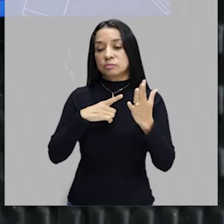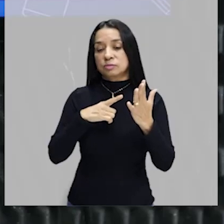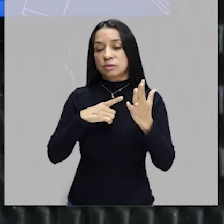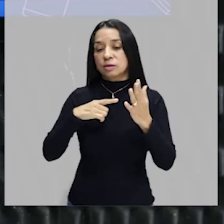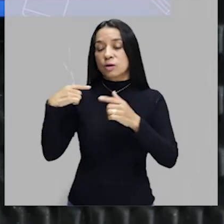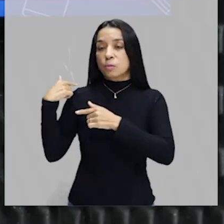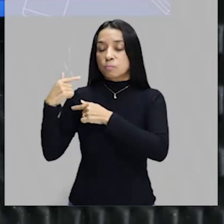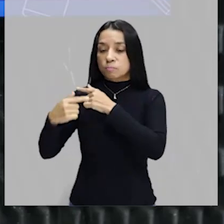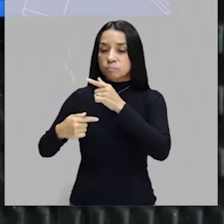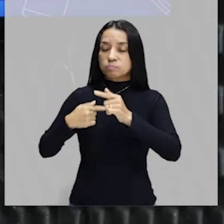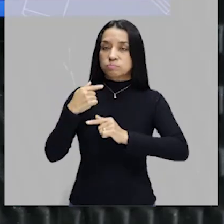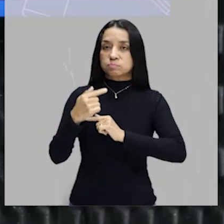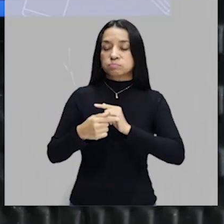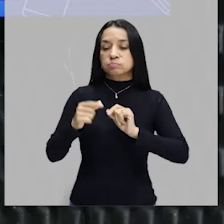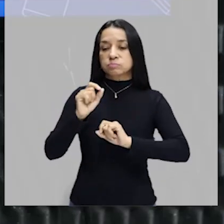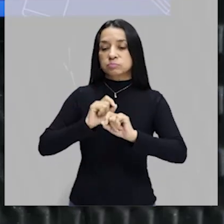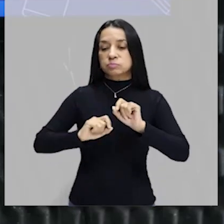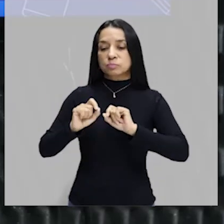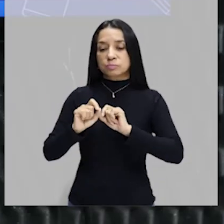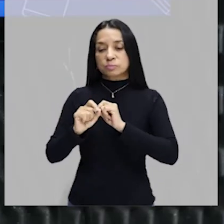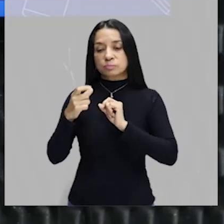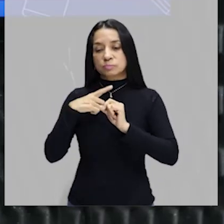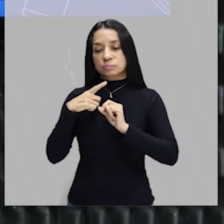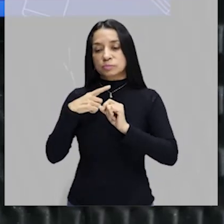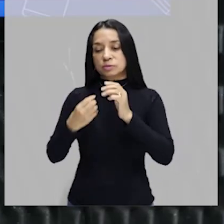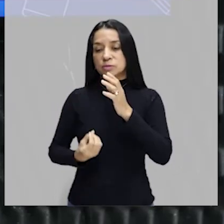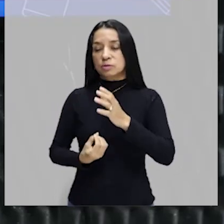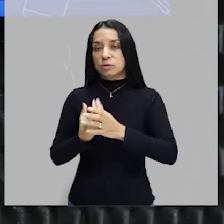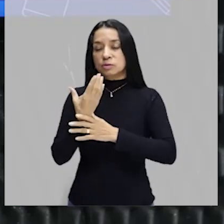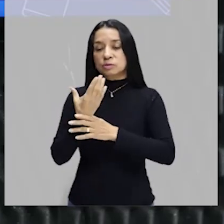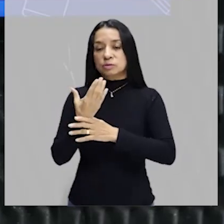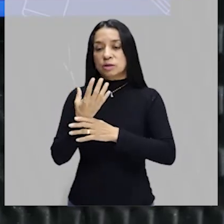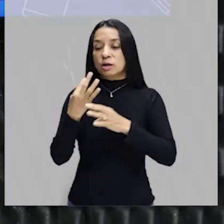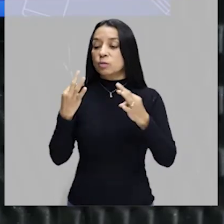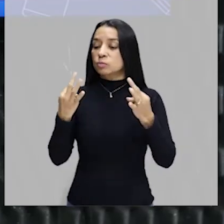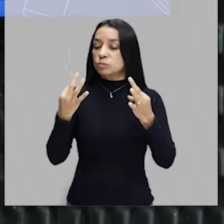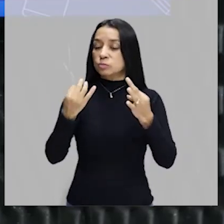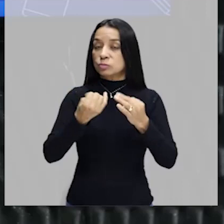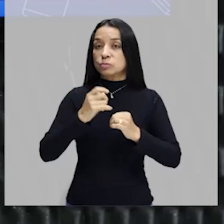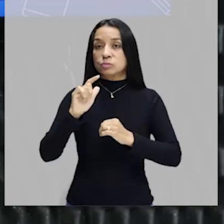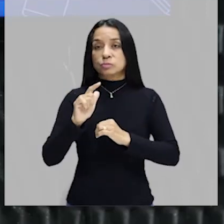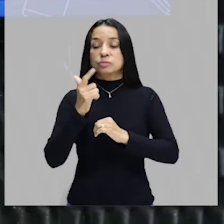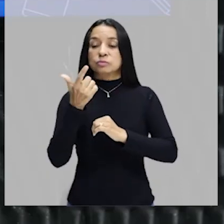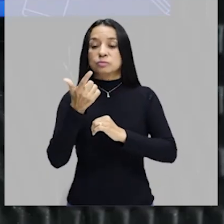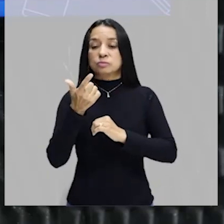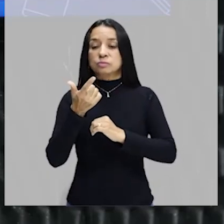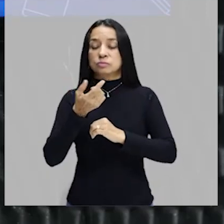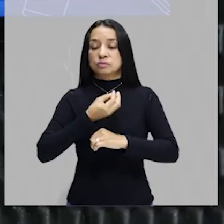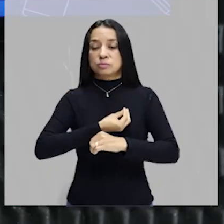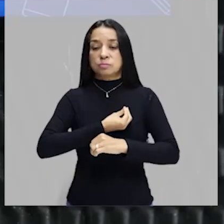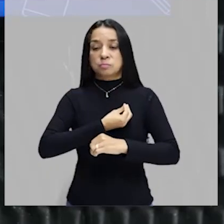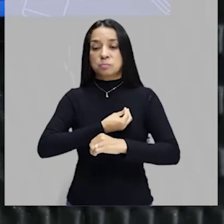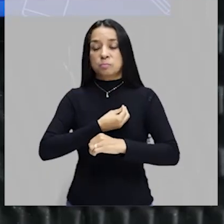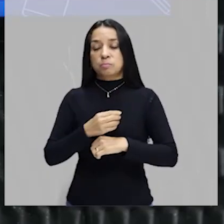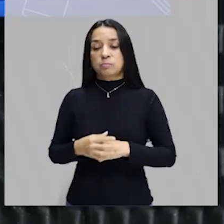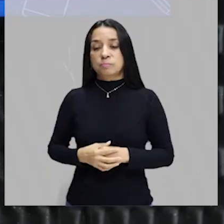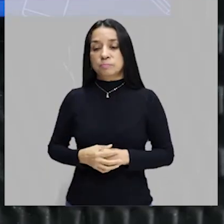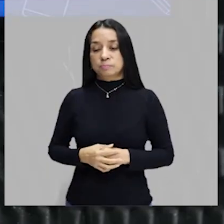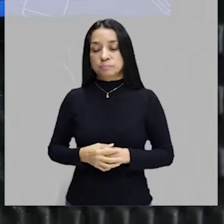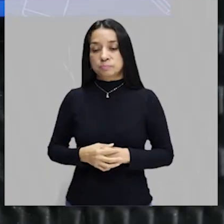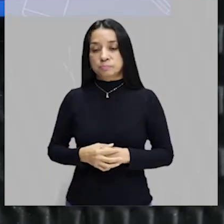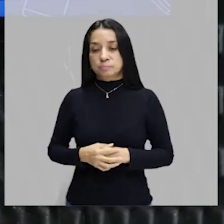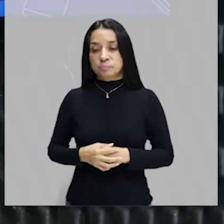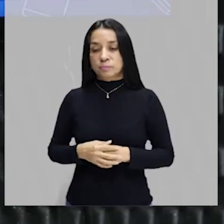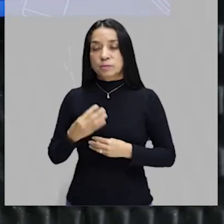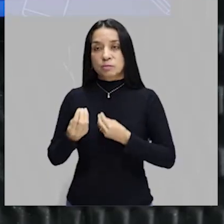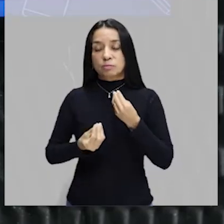ancestral, que é o indivíduo que teria originado a todos esses outros indivíduos dessa árvore filogenética.